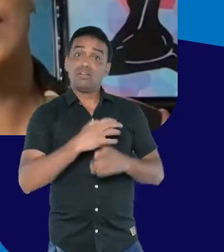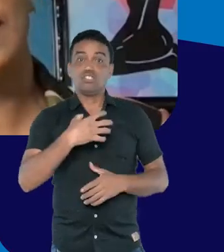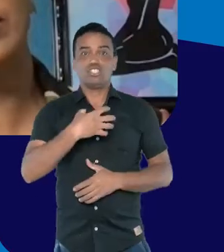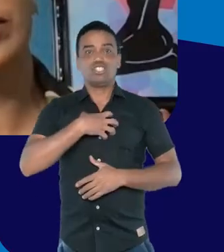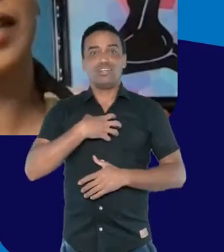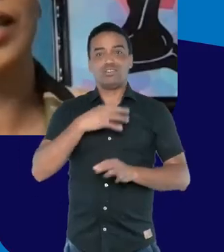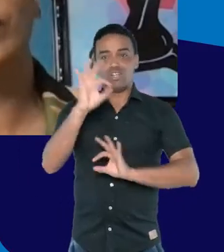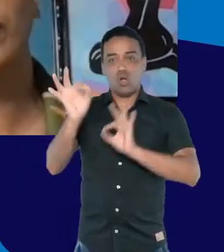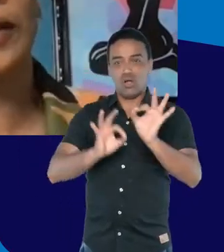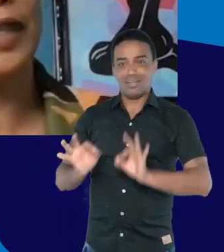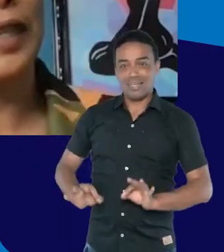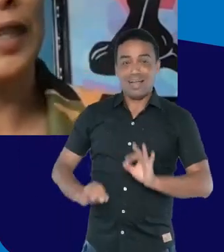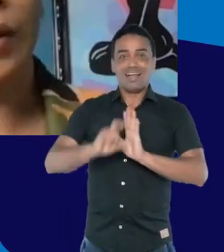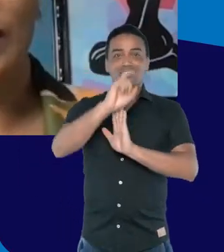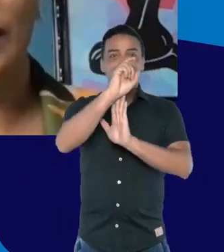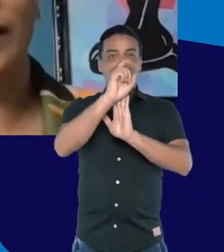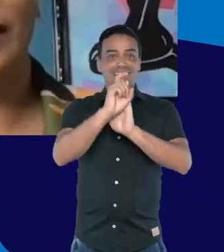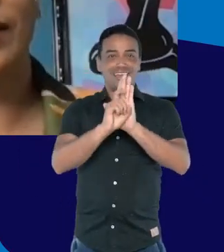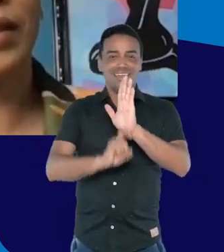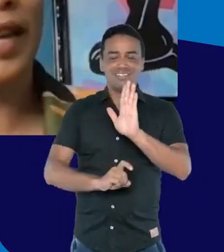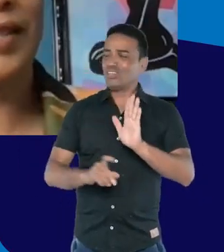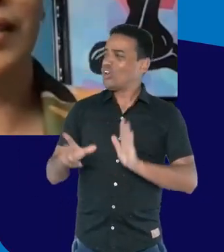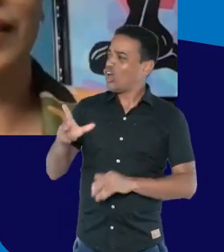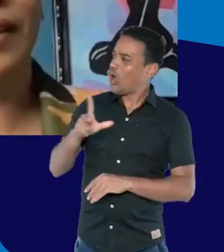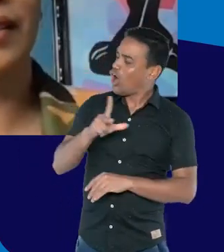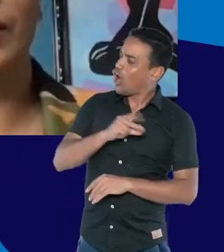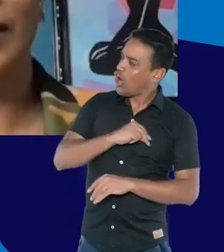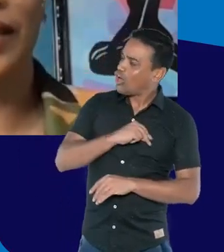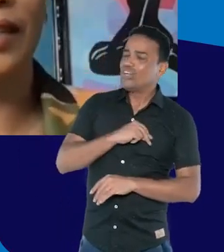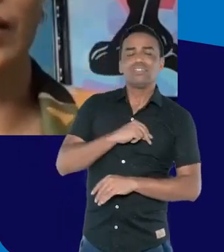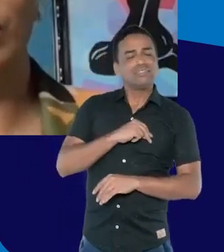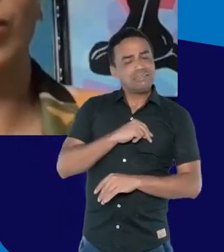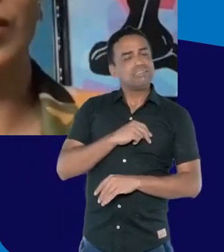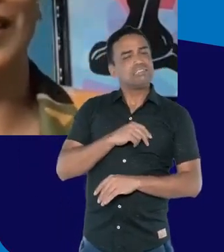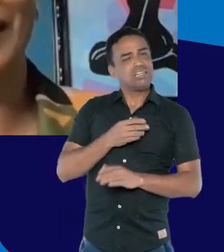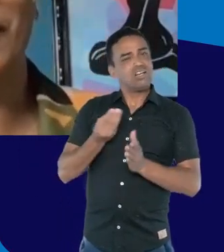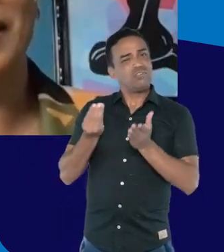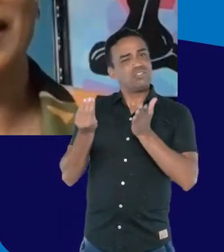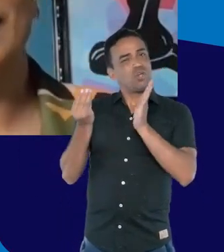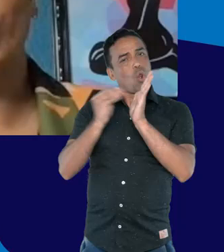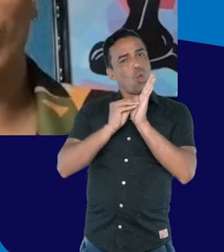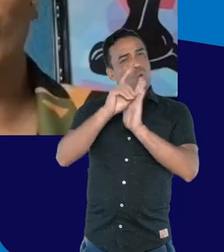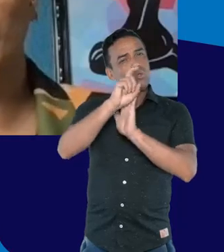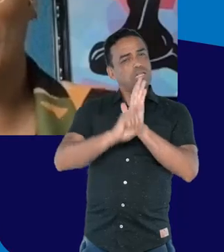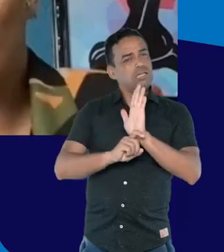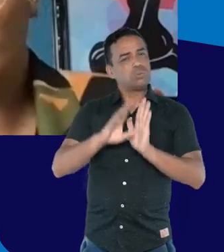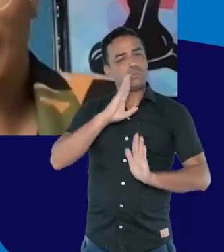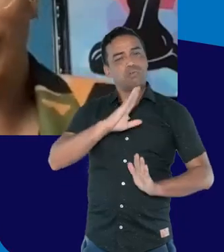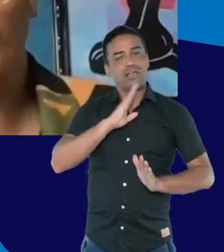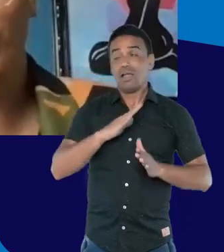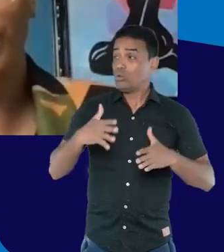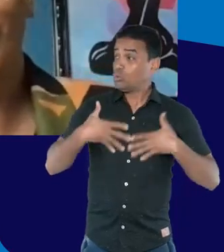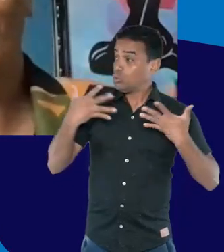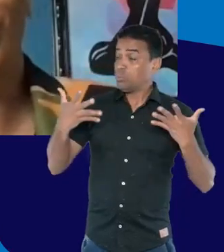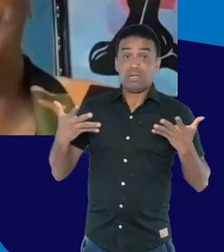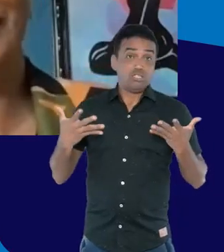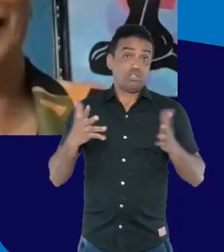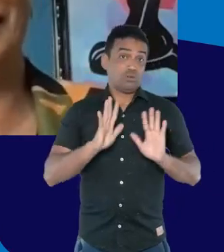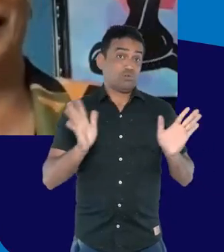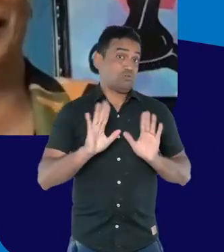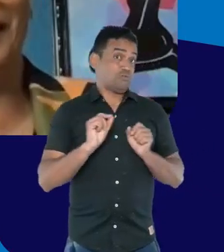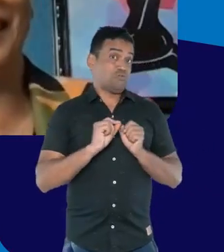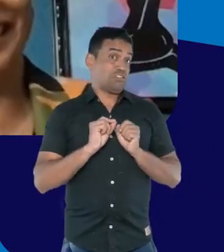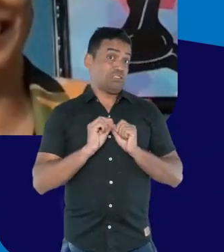tinha organizado um trecho, falou, nossa, você teve essa intenção aqui, foi muito legal. E eu me surpreendi, porque eu não